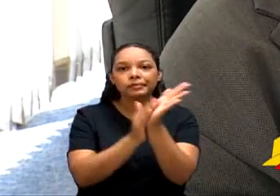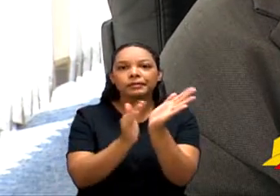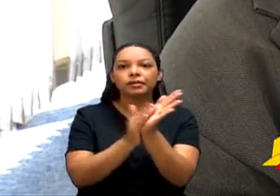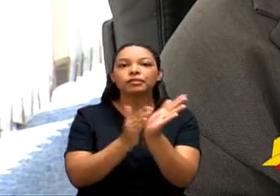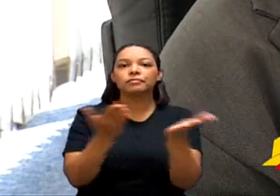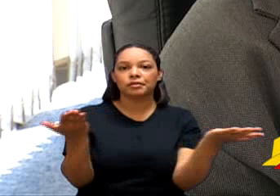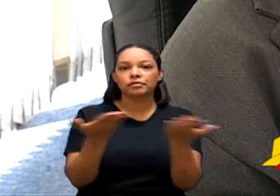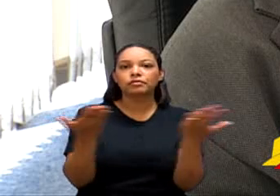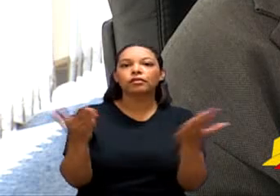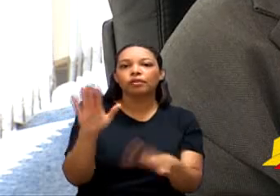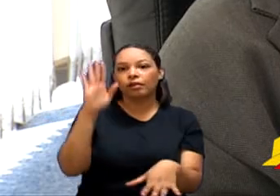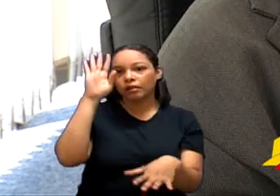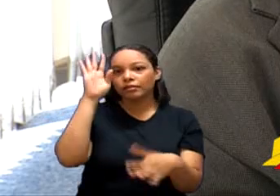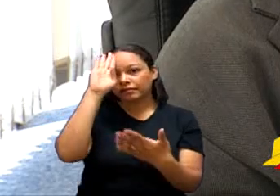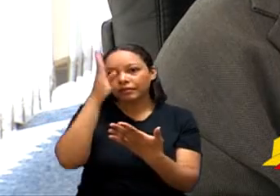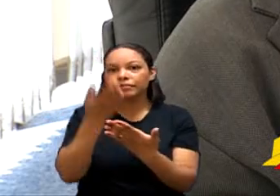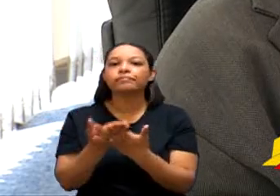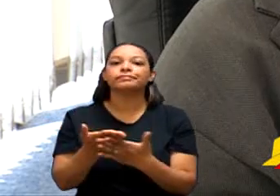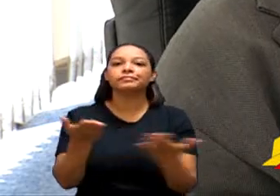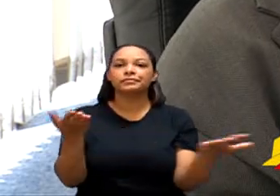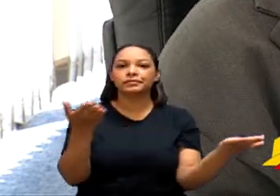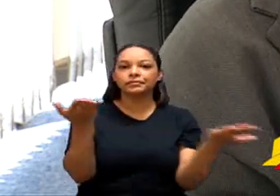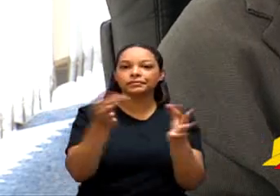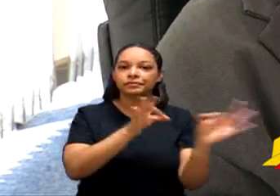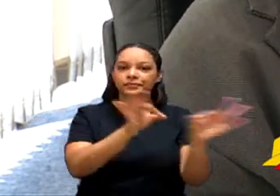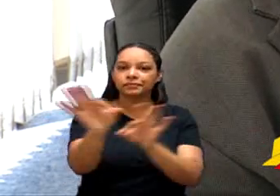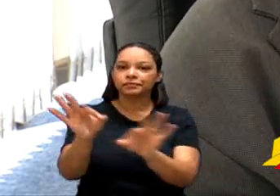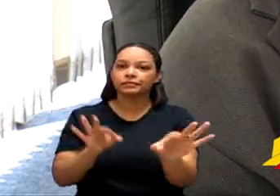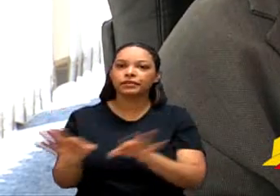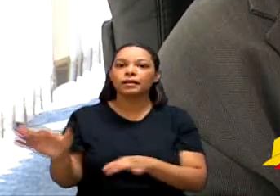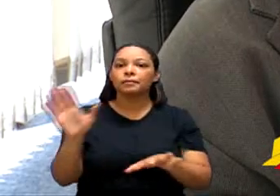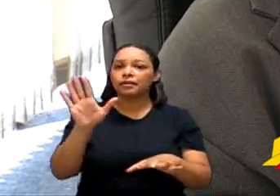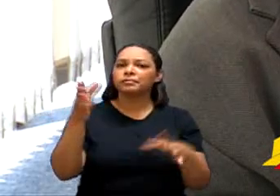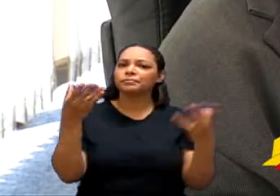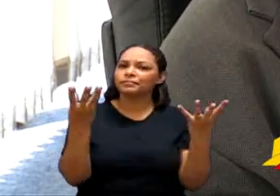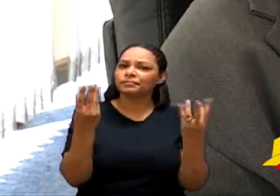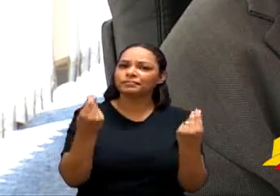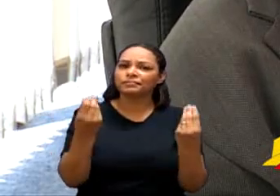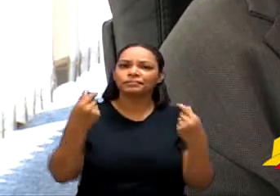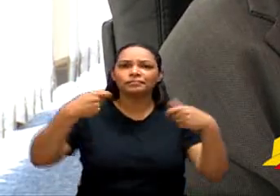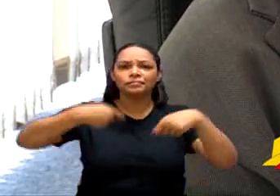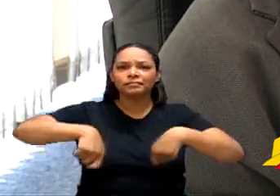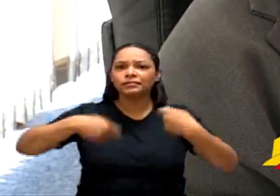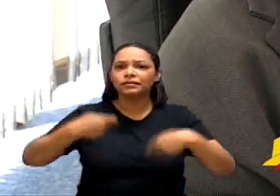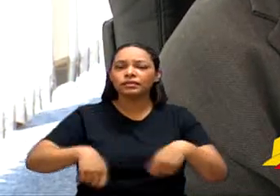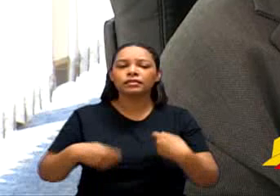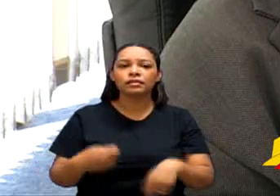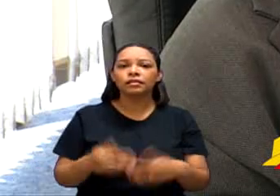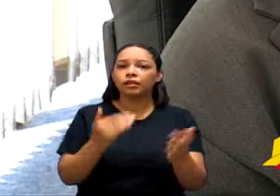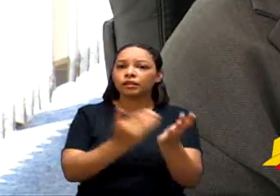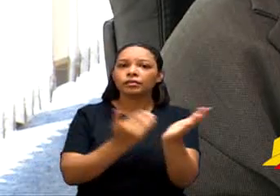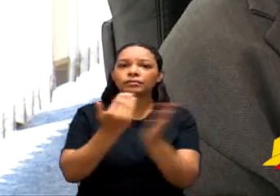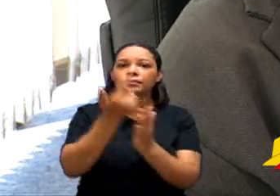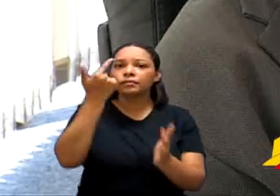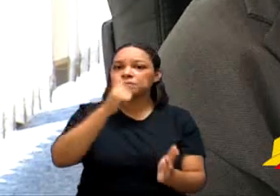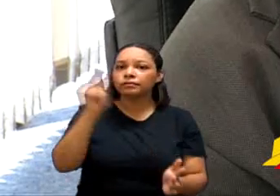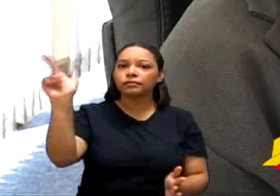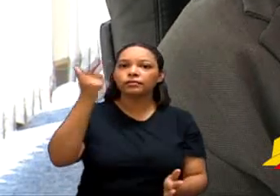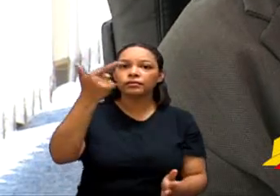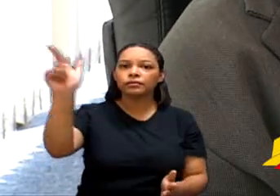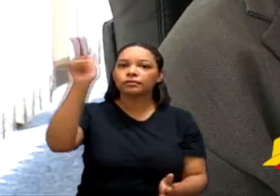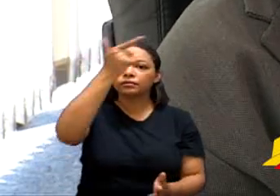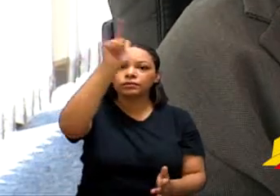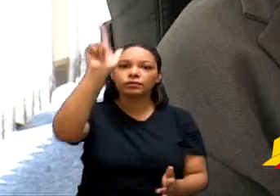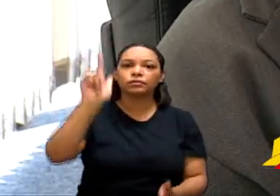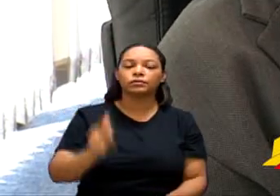aí do requerimento de abrigo, mas precisamos muito mais que o abrigo, precisamos da duplicação dela e da iluminação, e que espero